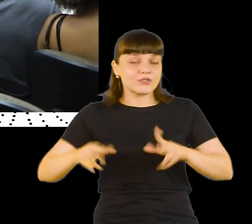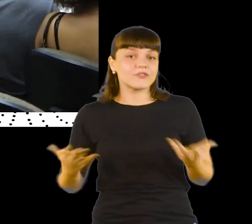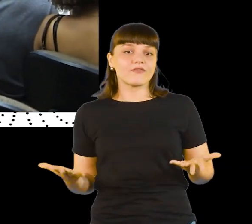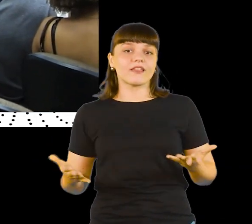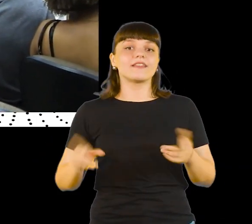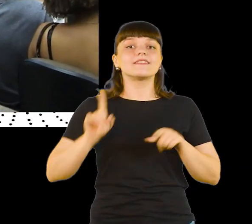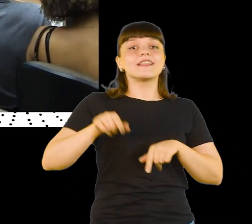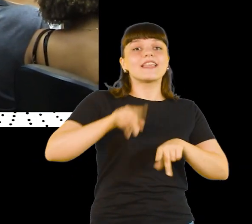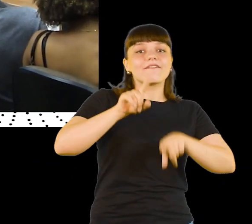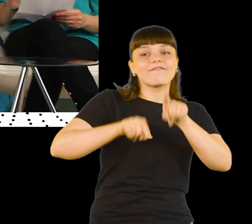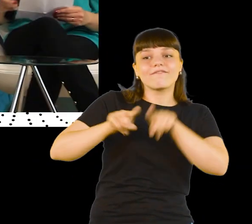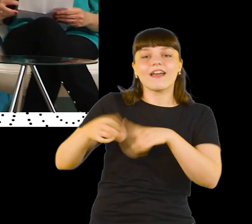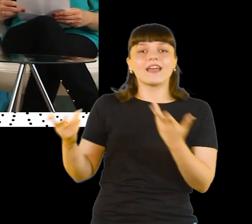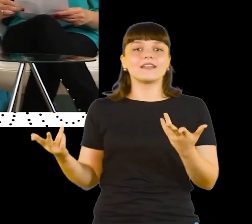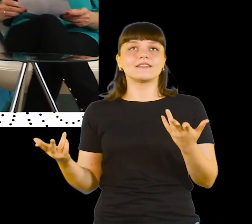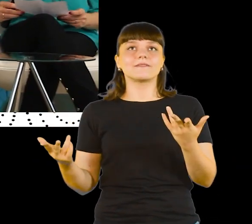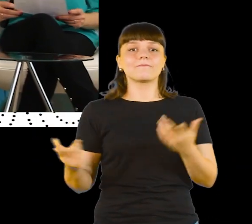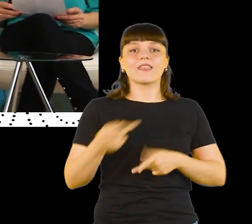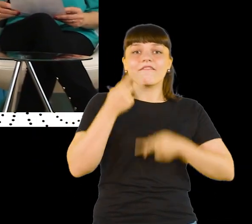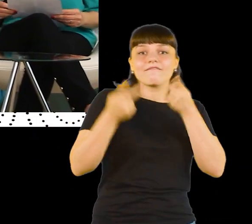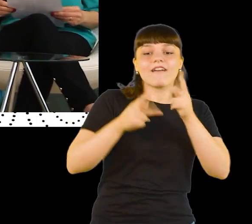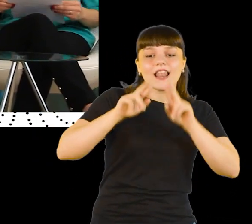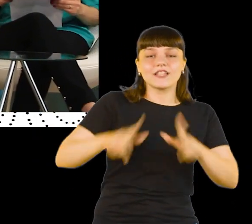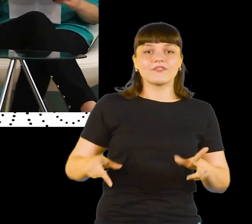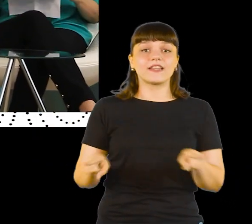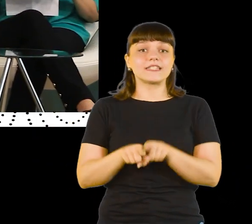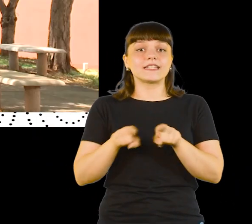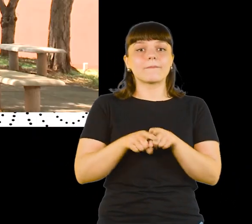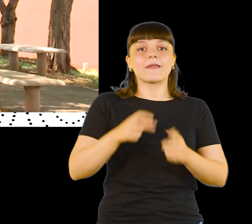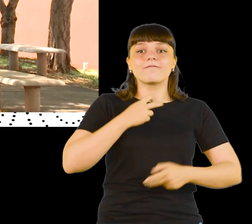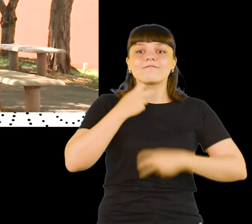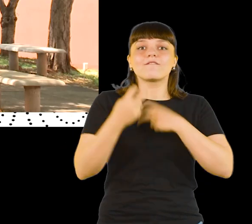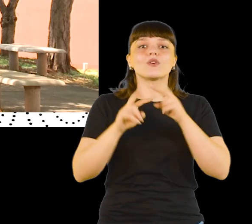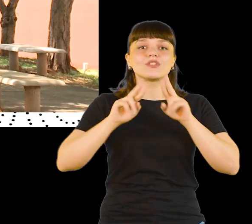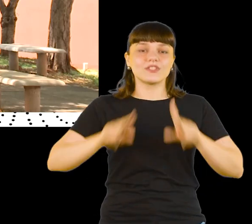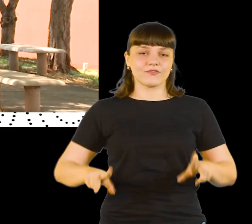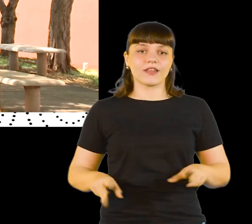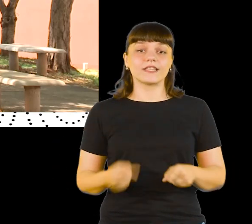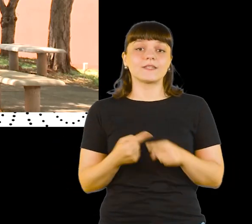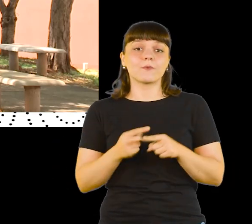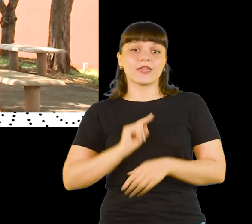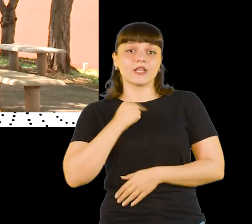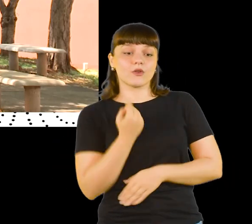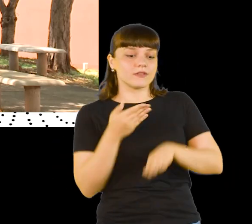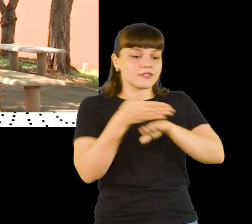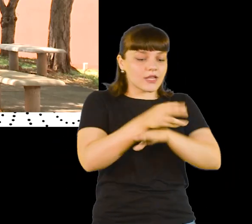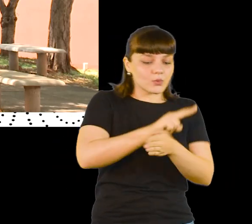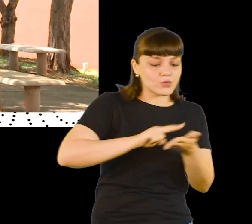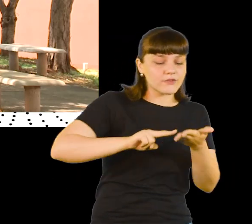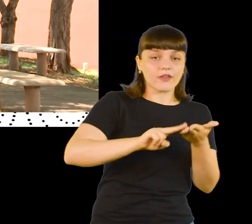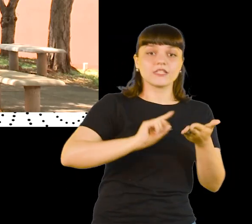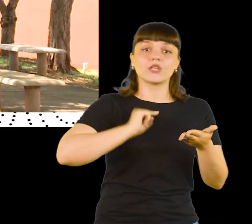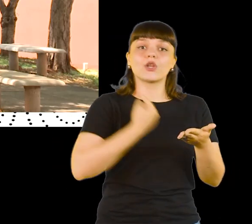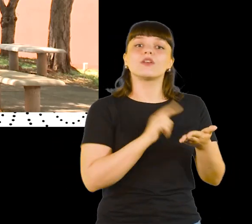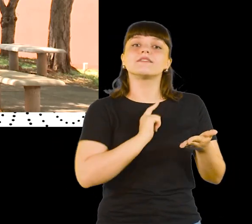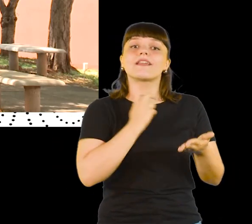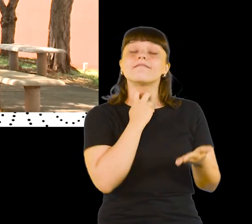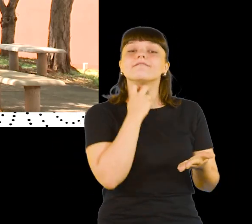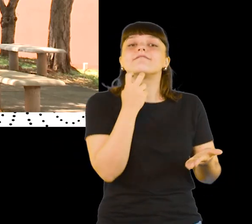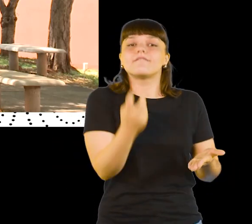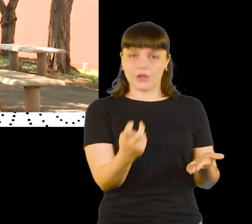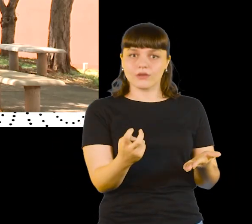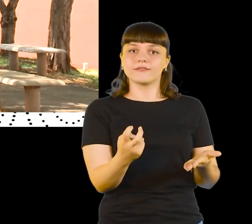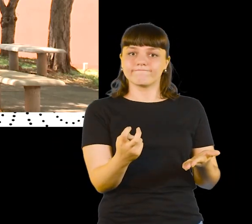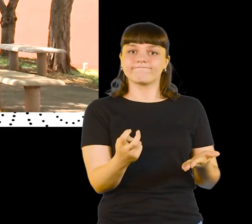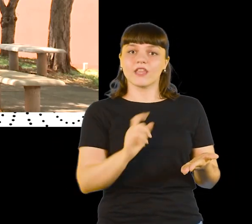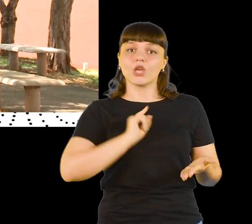uma diversidade de falas, de olhares, de voz, porque quando a gente está dentro da universidade, a gente tem voz, né?